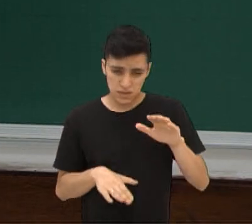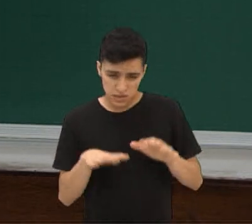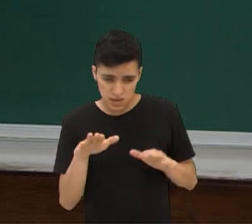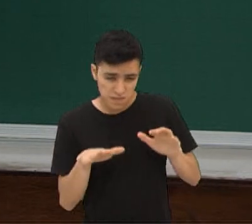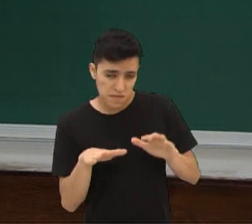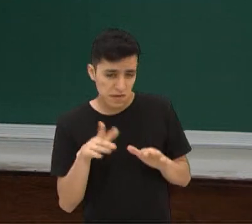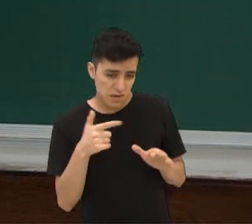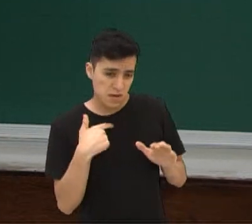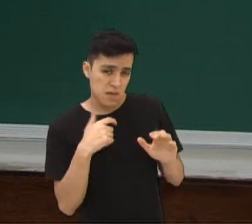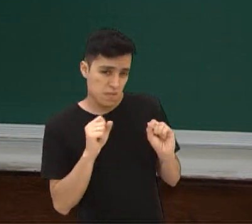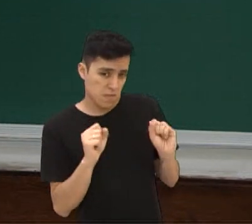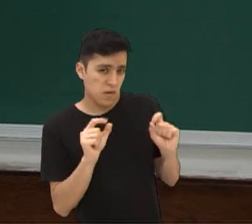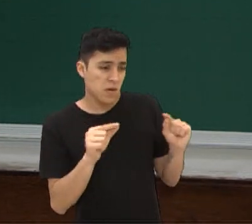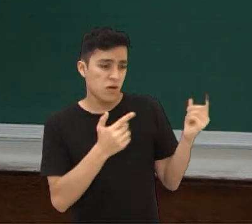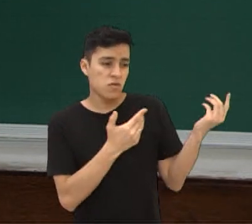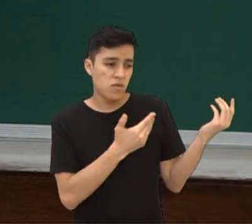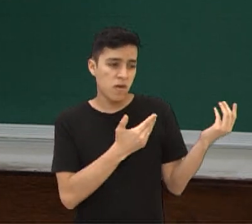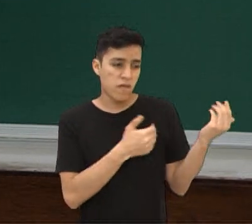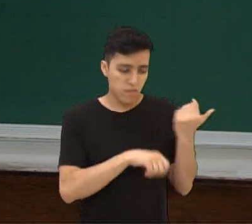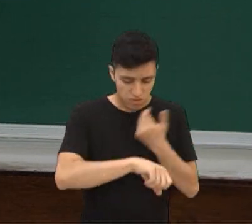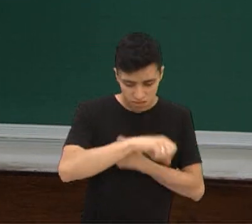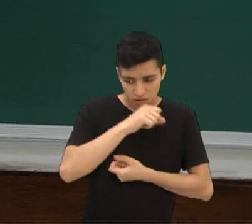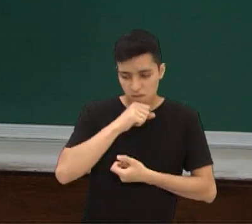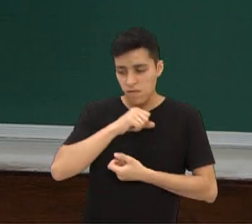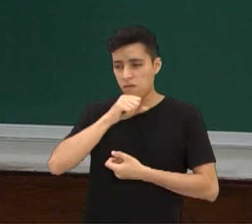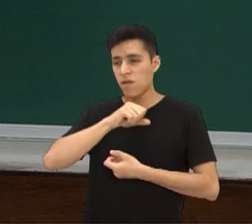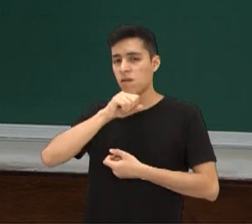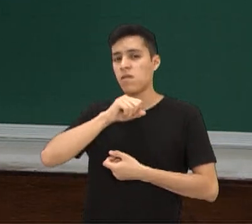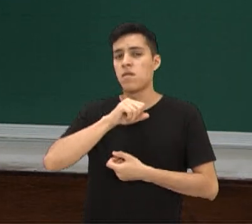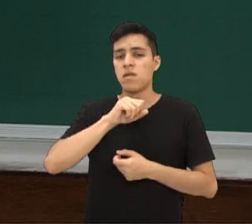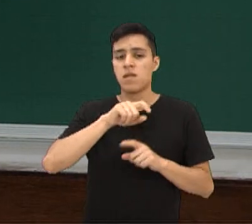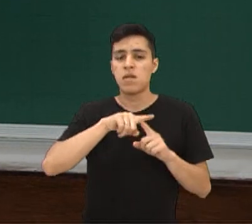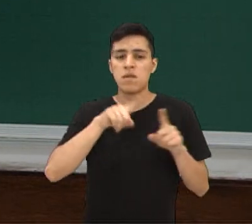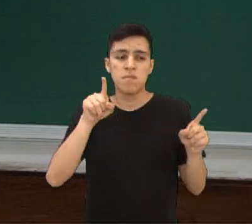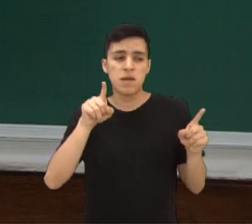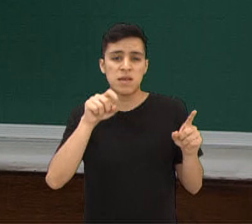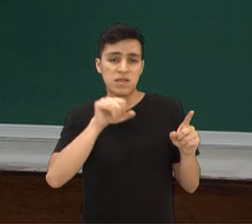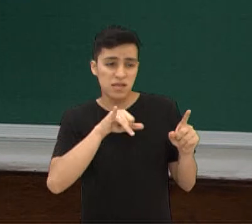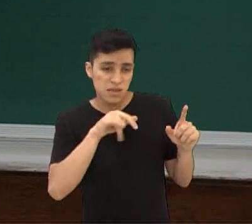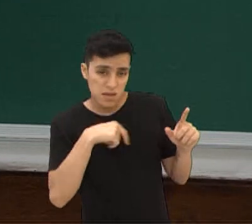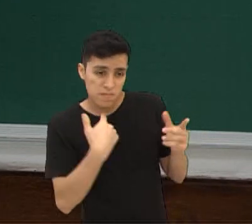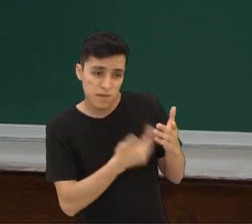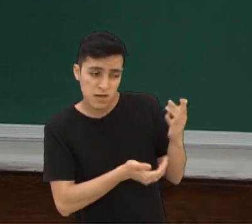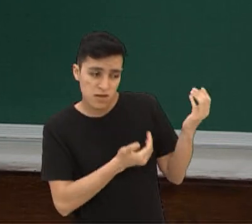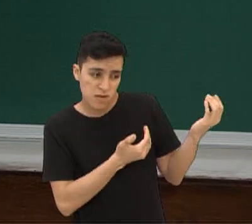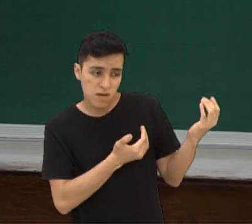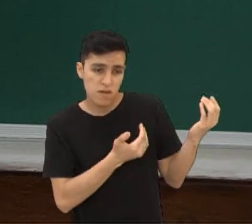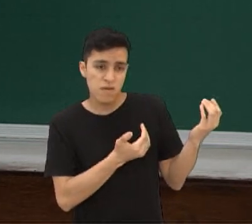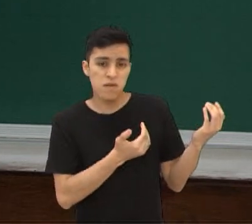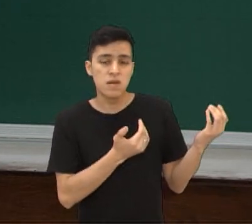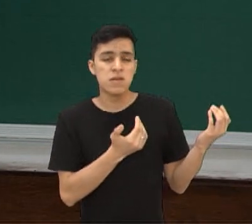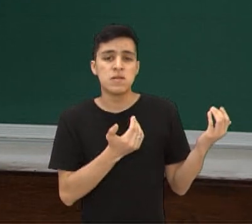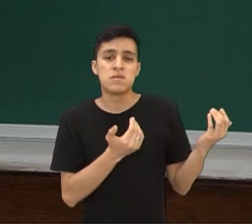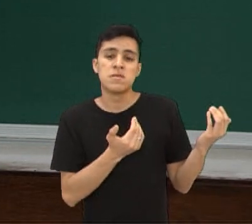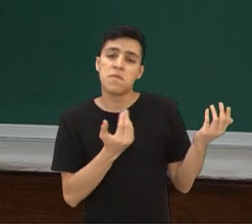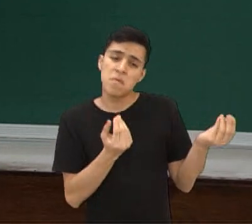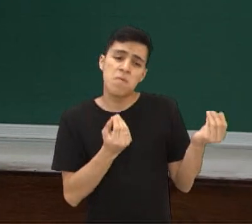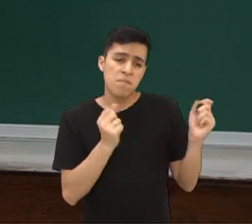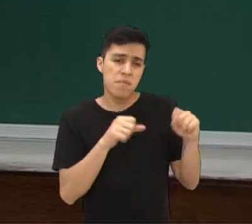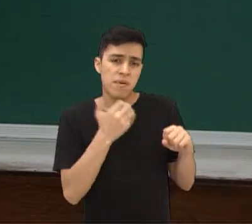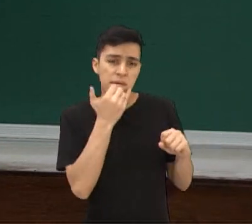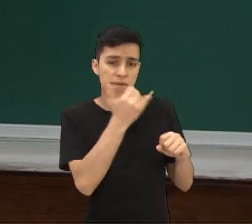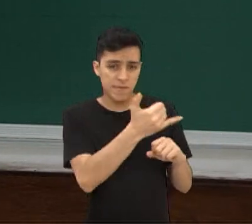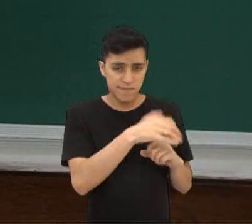perder a juventude e, se fizer, talvez seja imperdoável. Ou seja, perdoável. De acordo com o